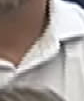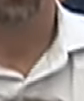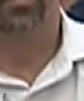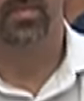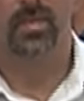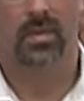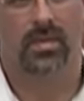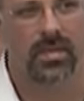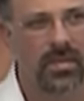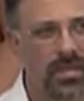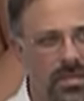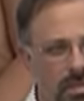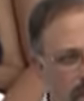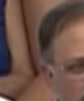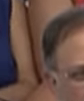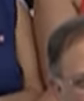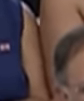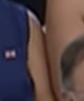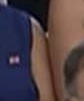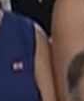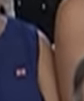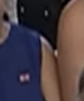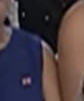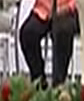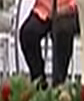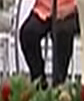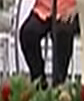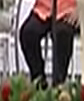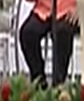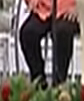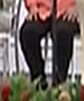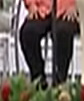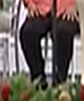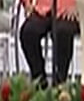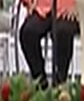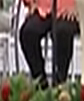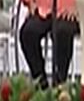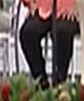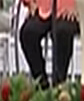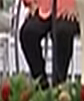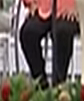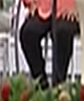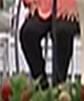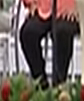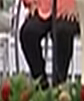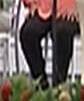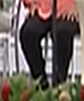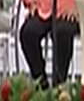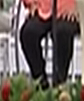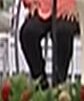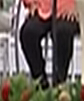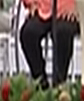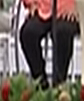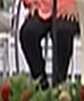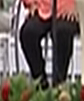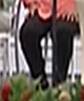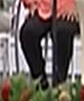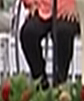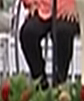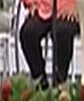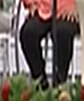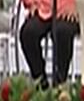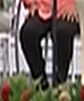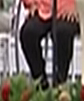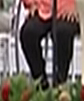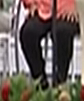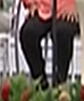Eu quero encerrar a minha nominata, para não me alongar muito,